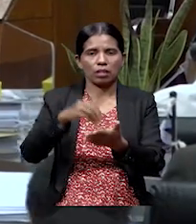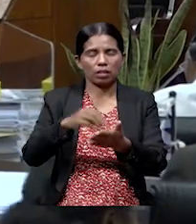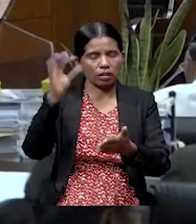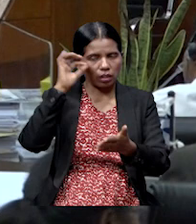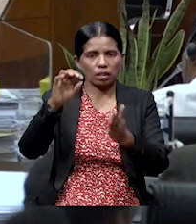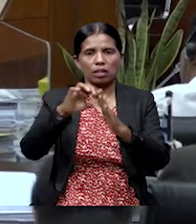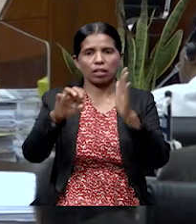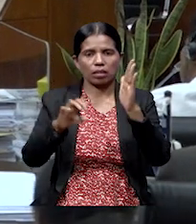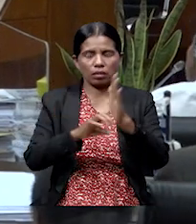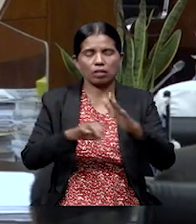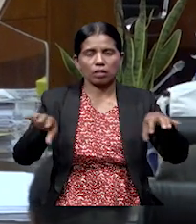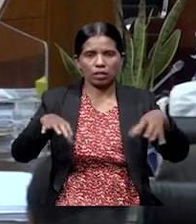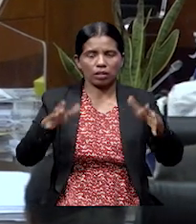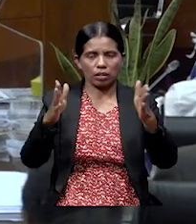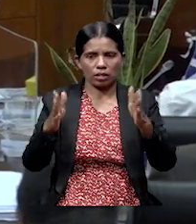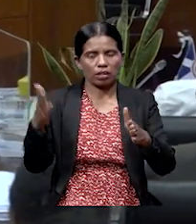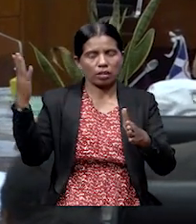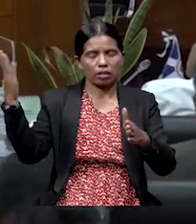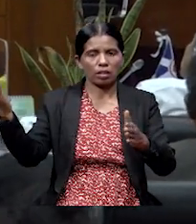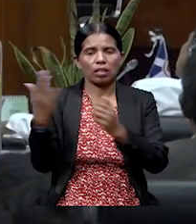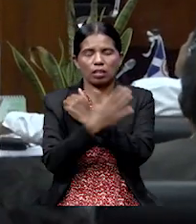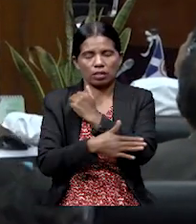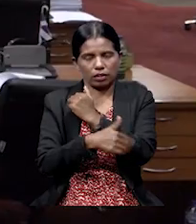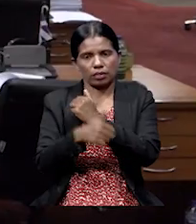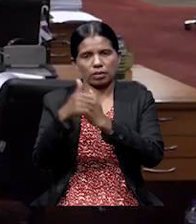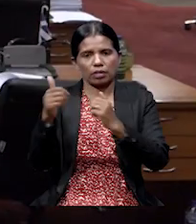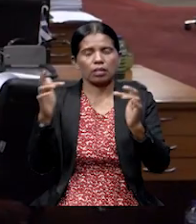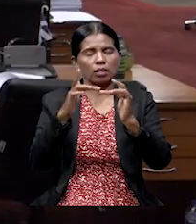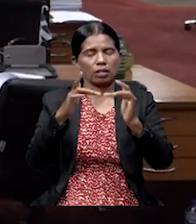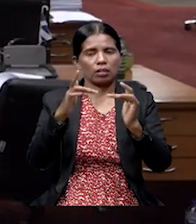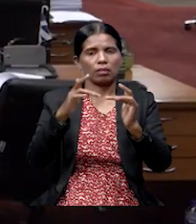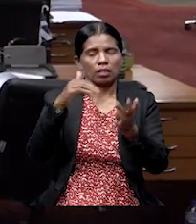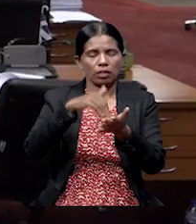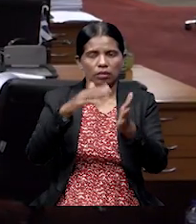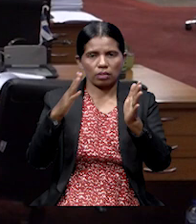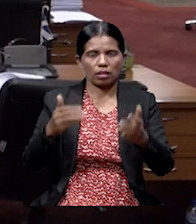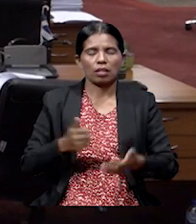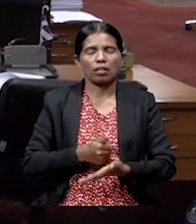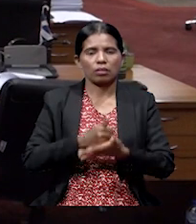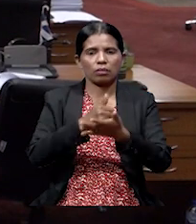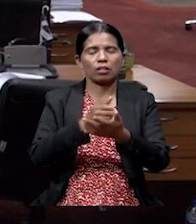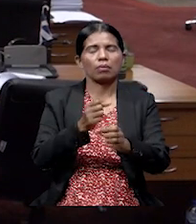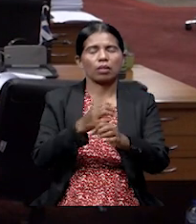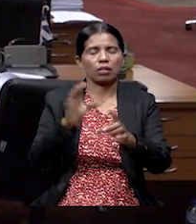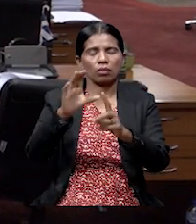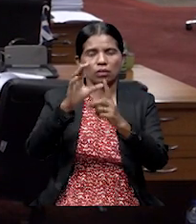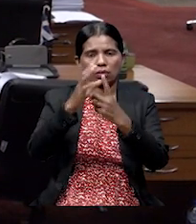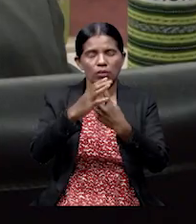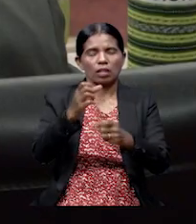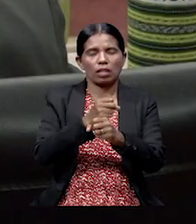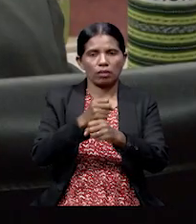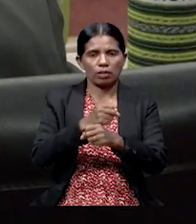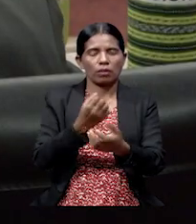Secretaria Assunto Trabalhadores e Estrangeiro, Internet para Estudante, apoia Cultura Café, subsídio dólar